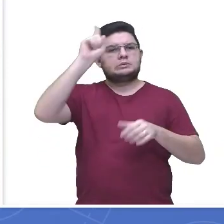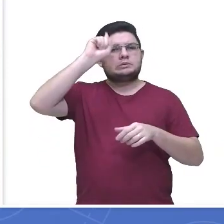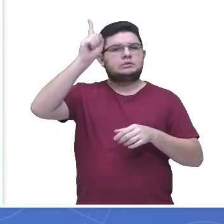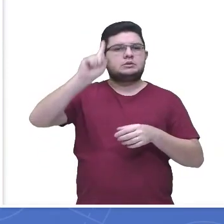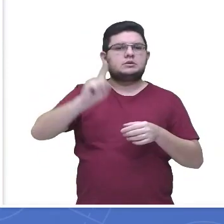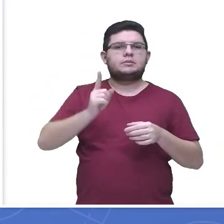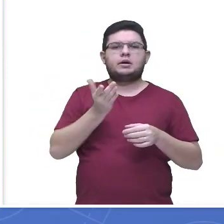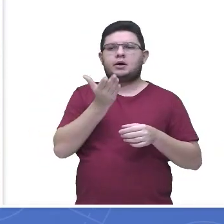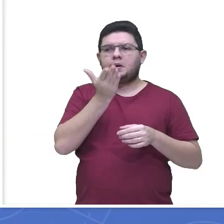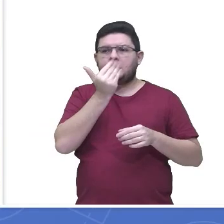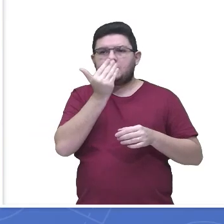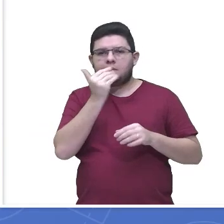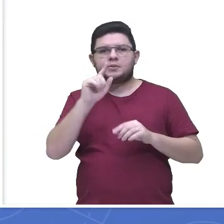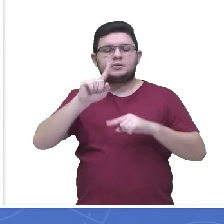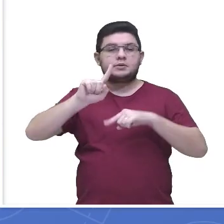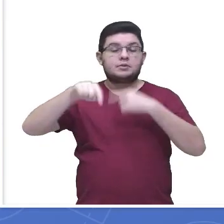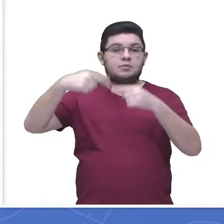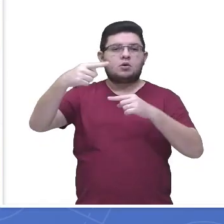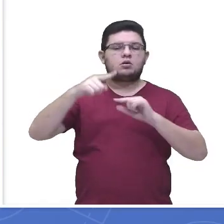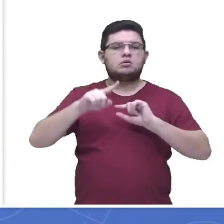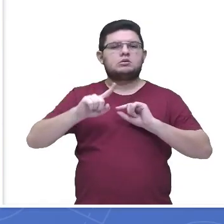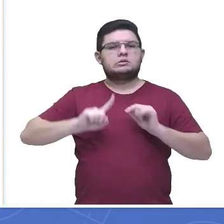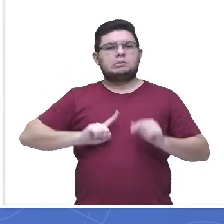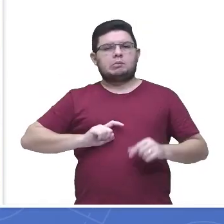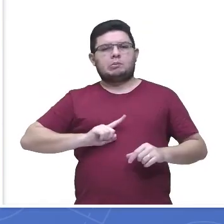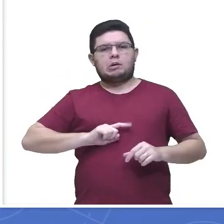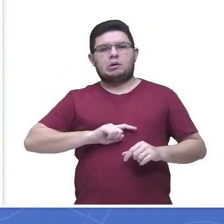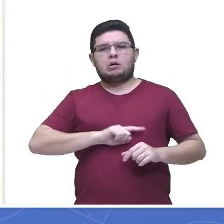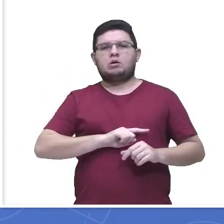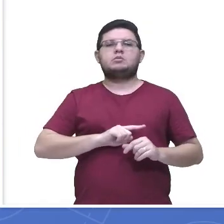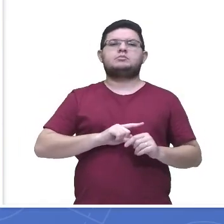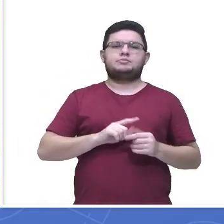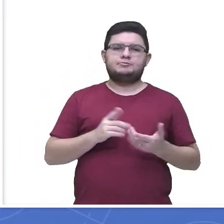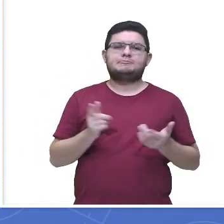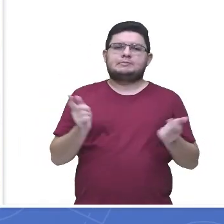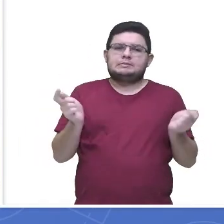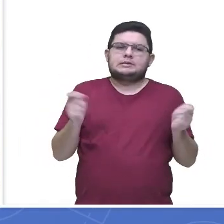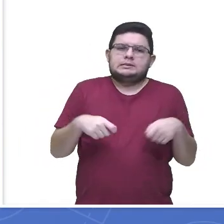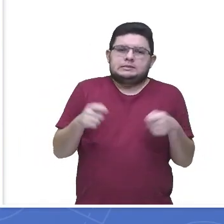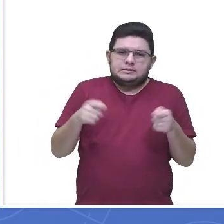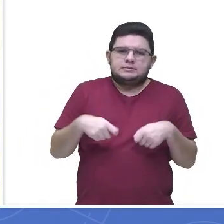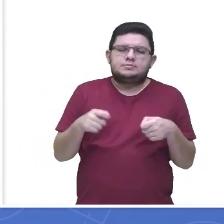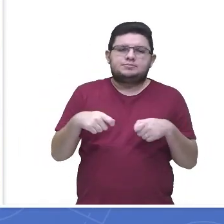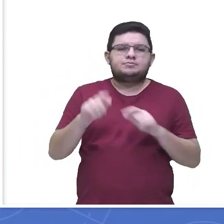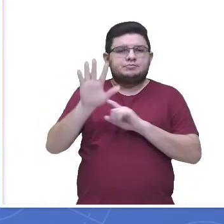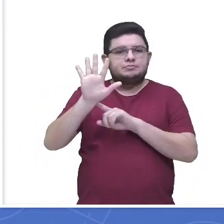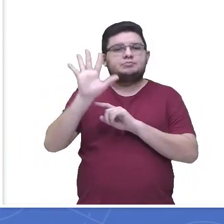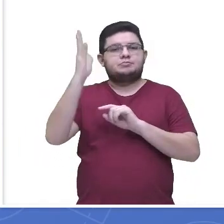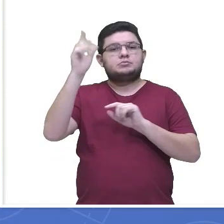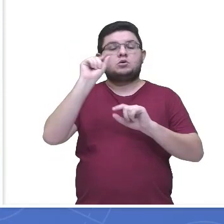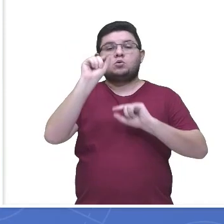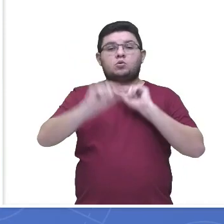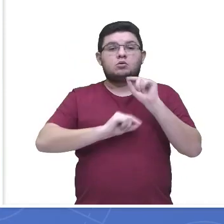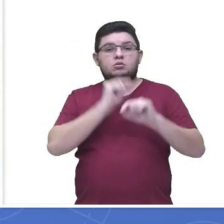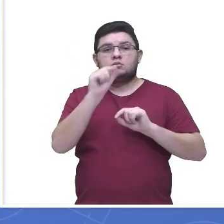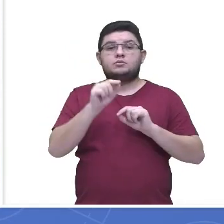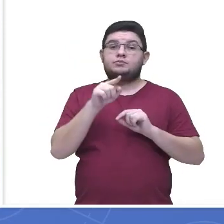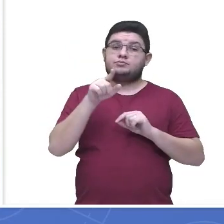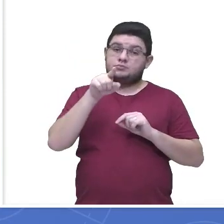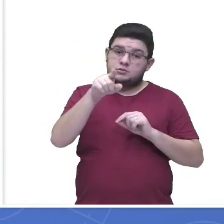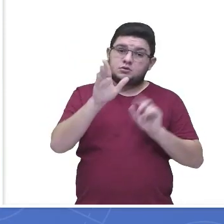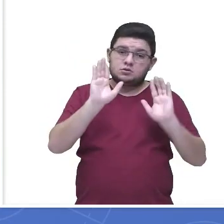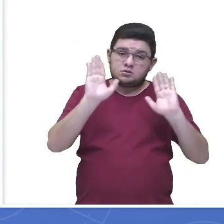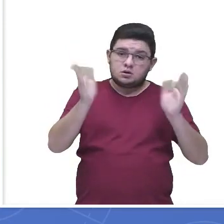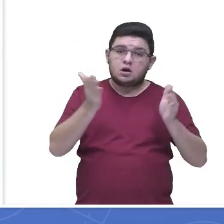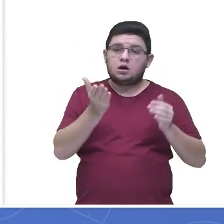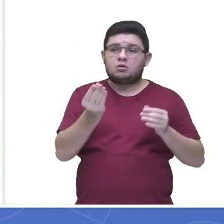adequada, e essa bactéria pode se instalar, pode estar presente ali naquela maionese, por exemplo. E aí o que acontece? Você consumiu ali aquela maionese ou